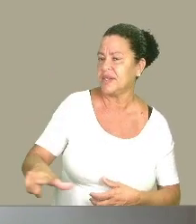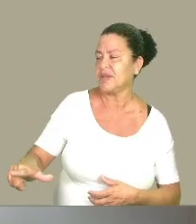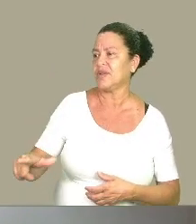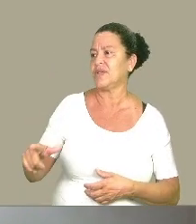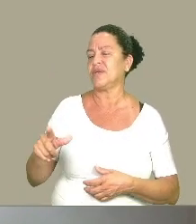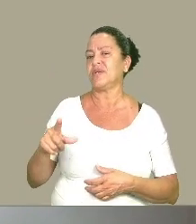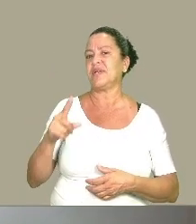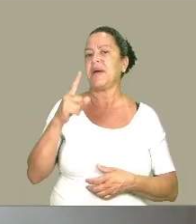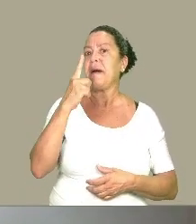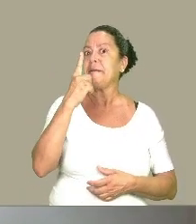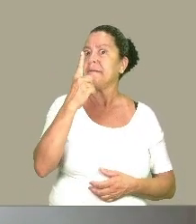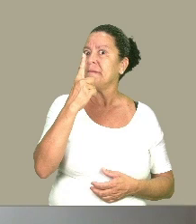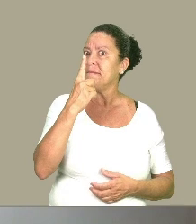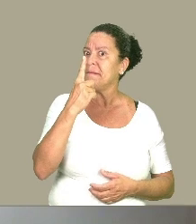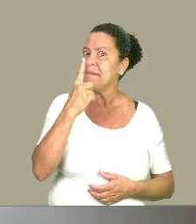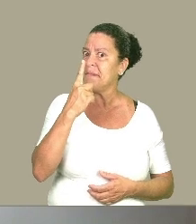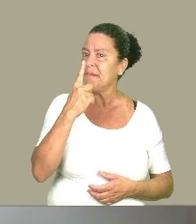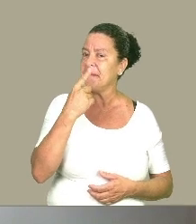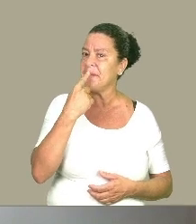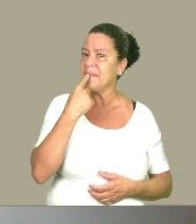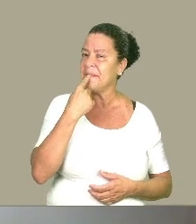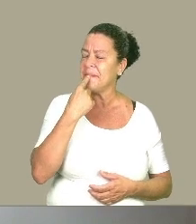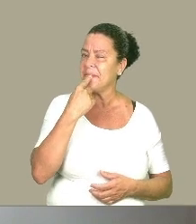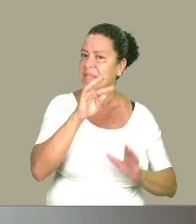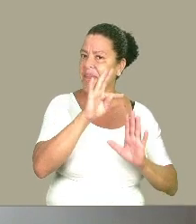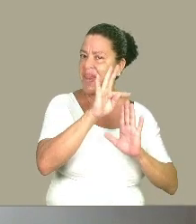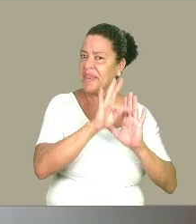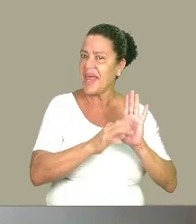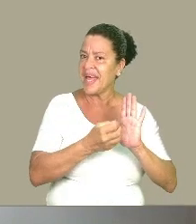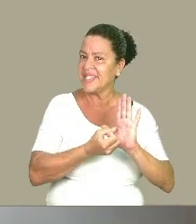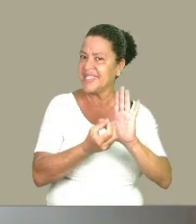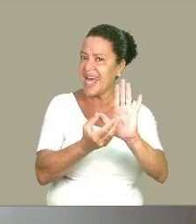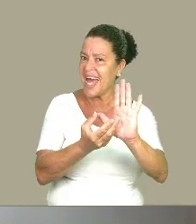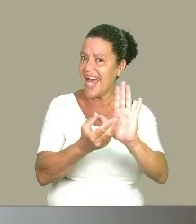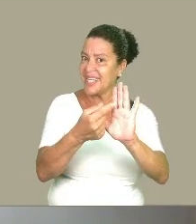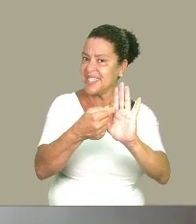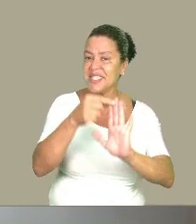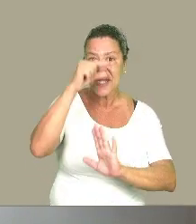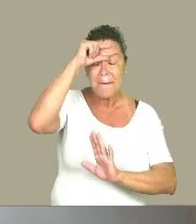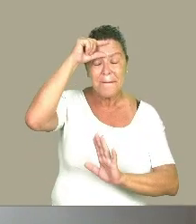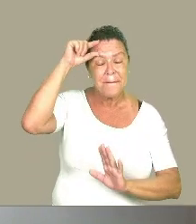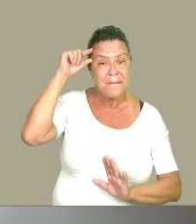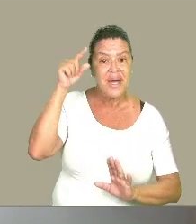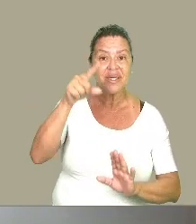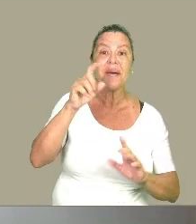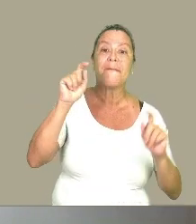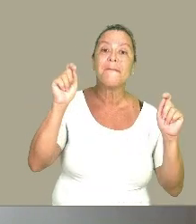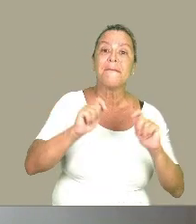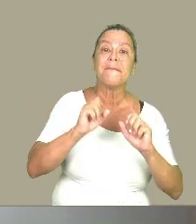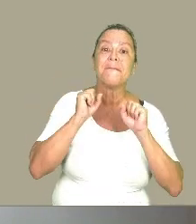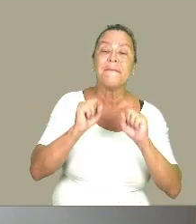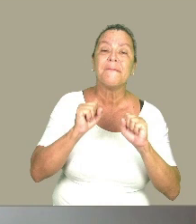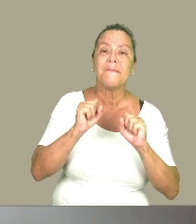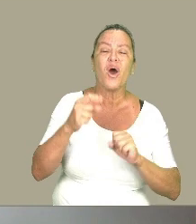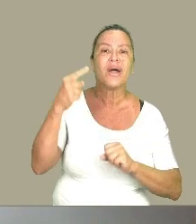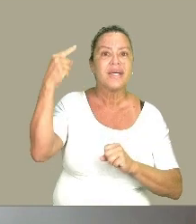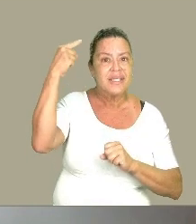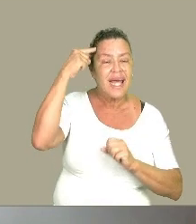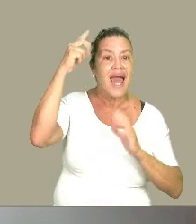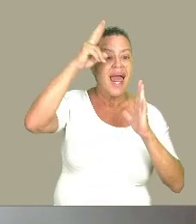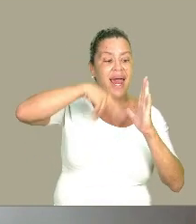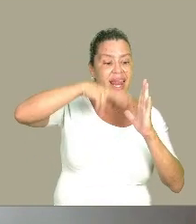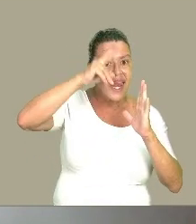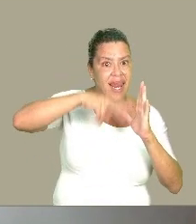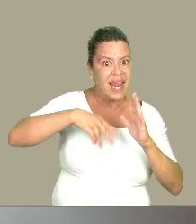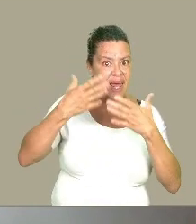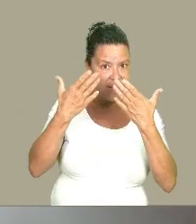primeira mensagem que nós começamos, né? Mensagem de Emmanuel, quanto puderes, para que a gente possa agora reler a